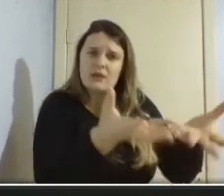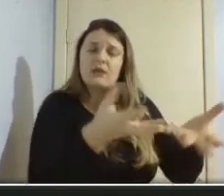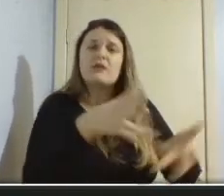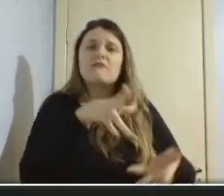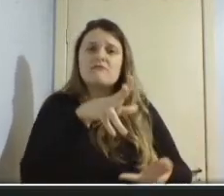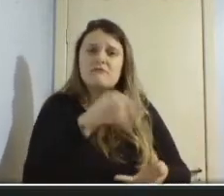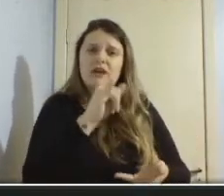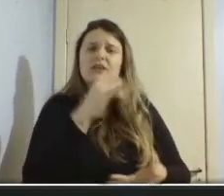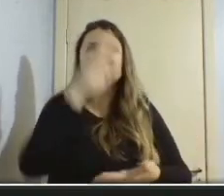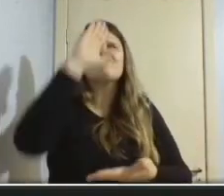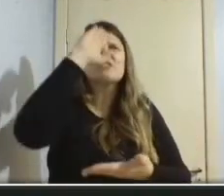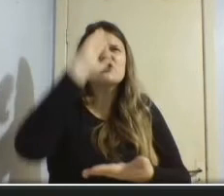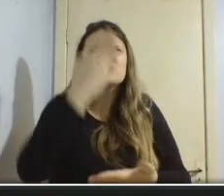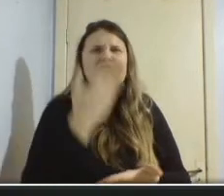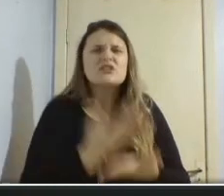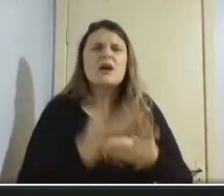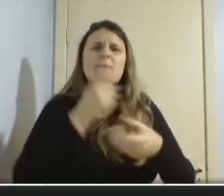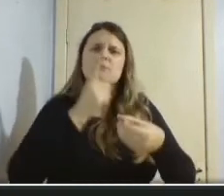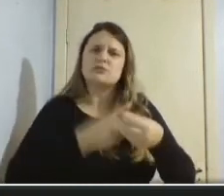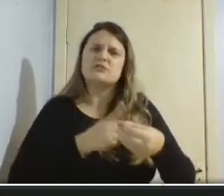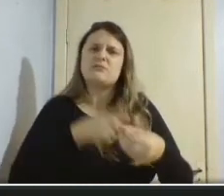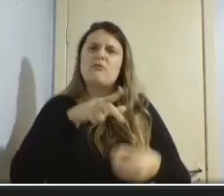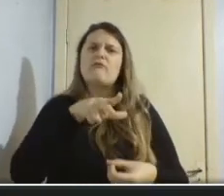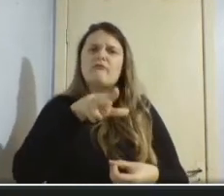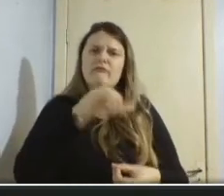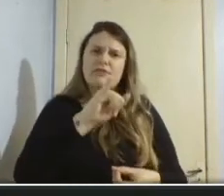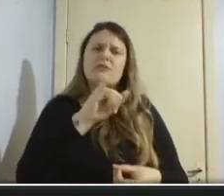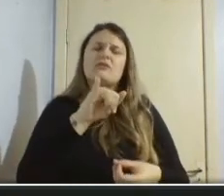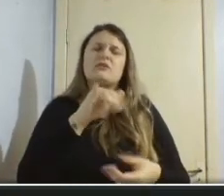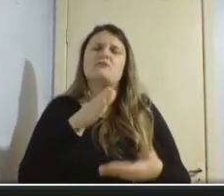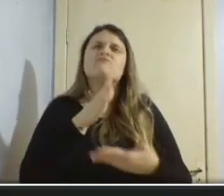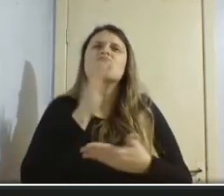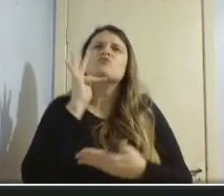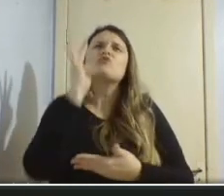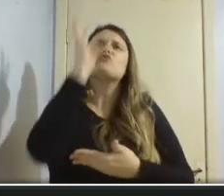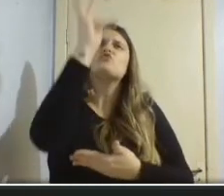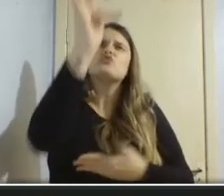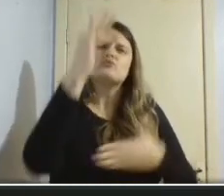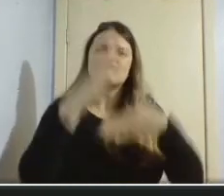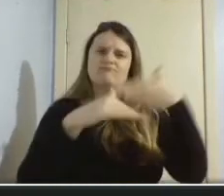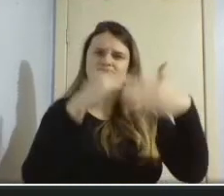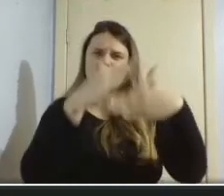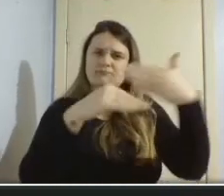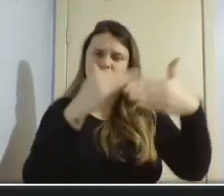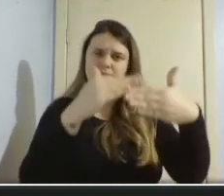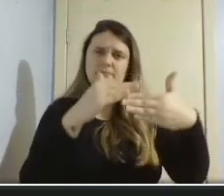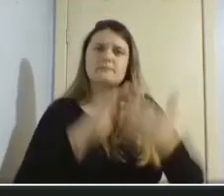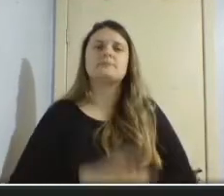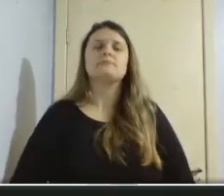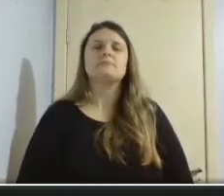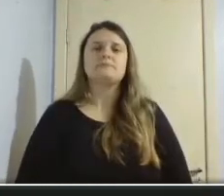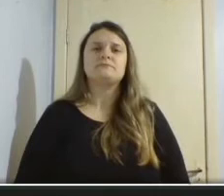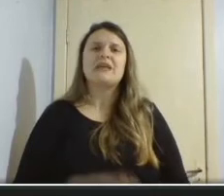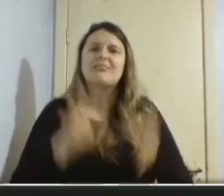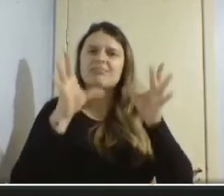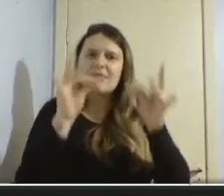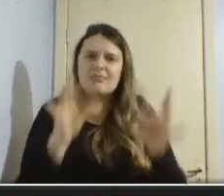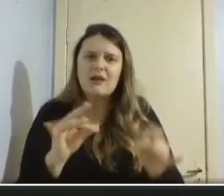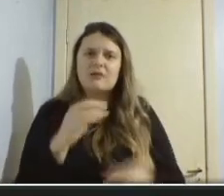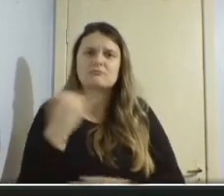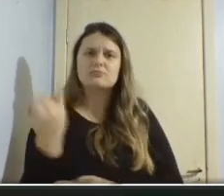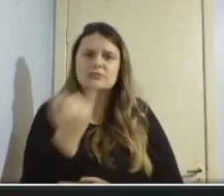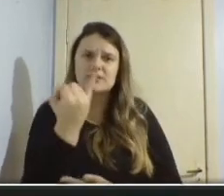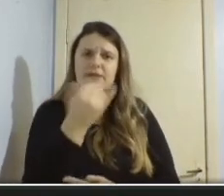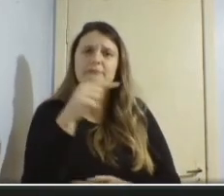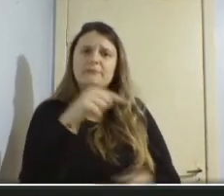município estará já entrando na rota do desenvolvimento. Tem um detalhe importante: essa lei está para votação, e